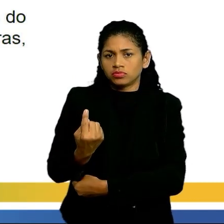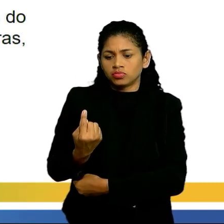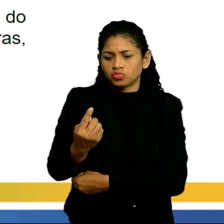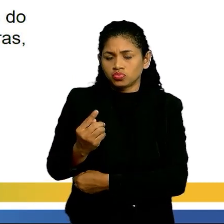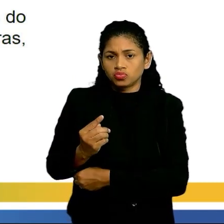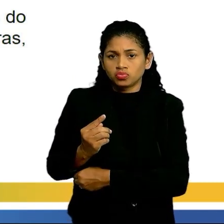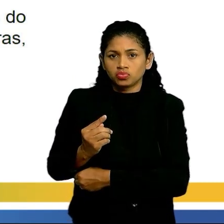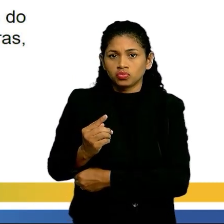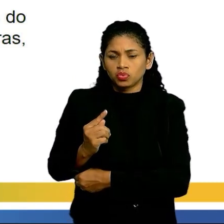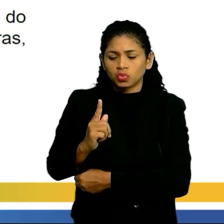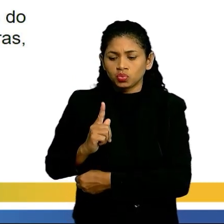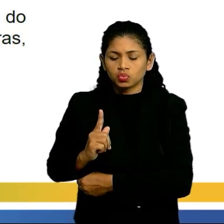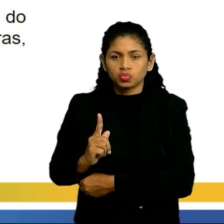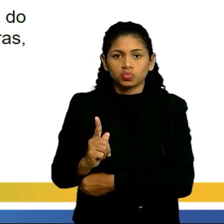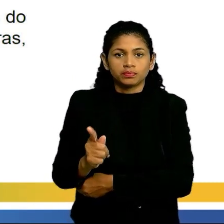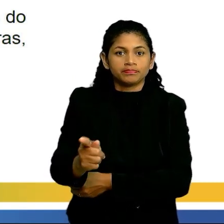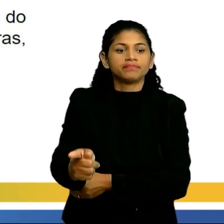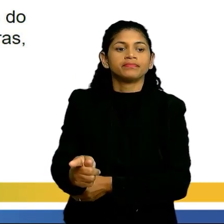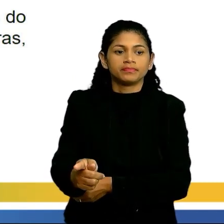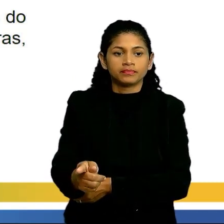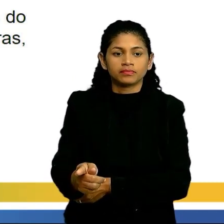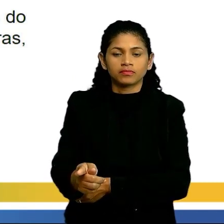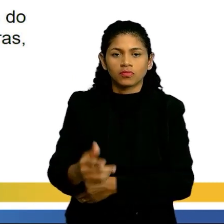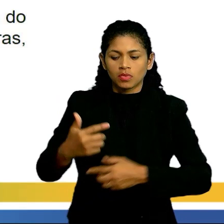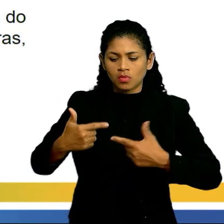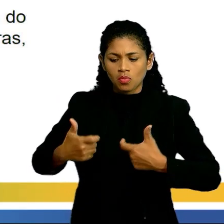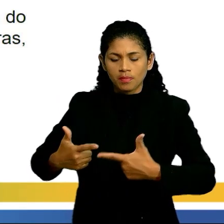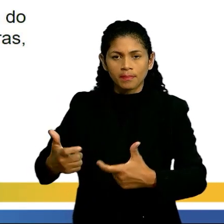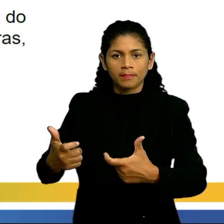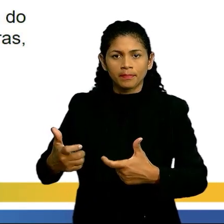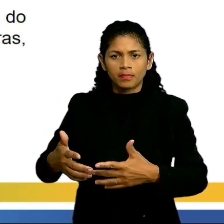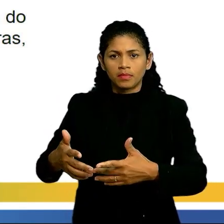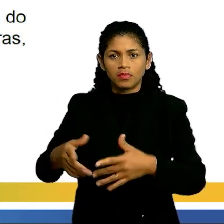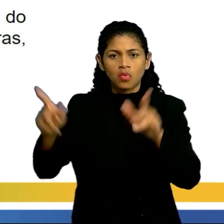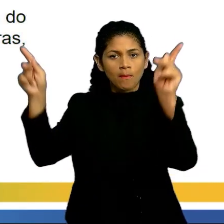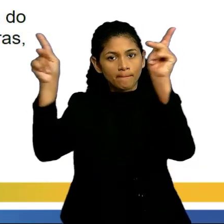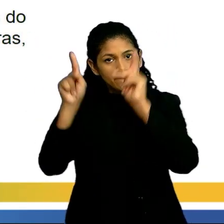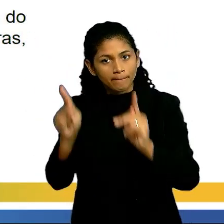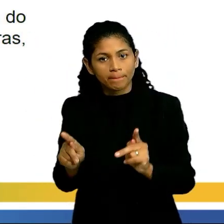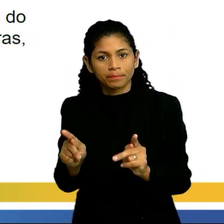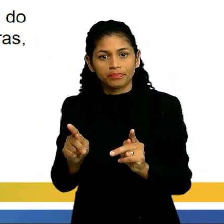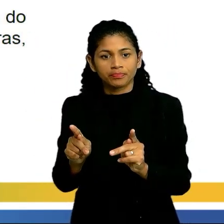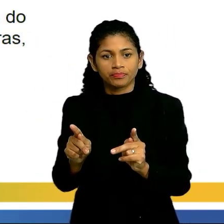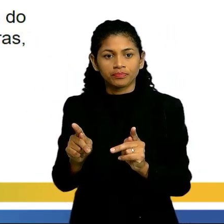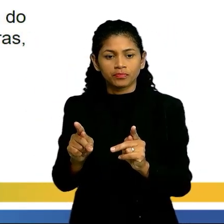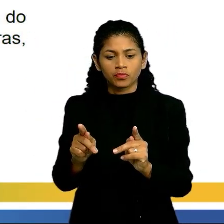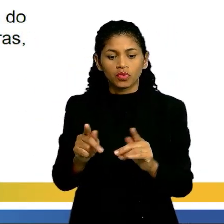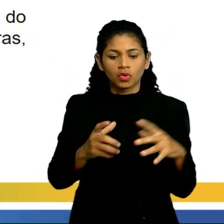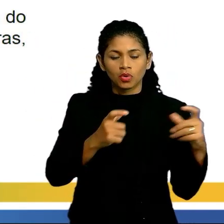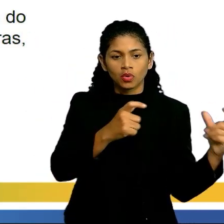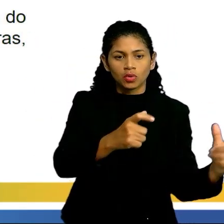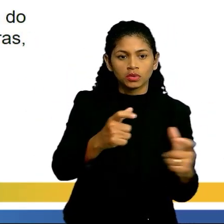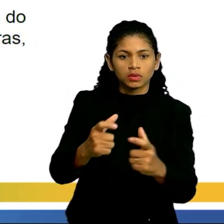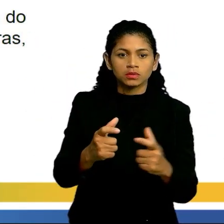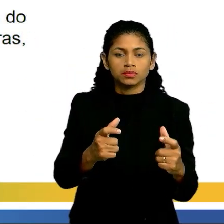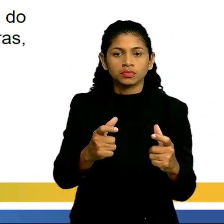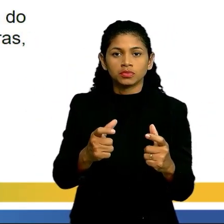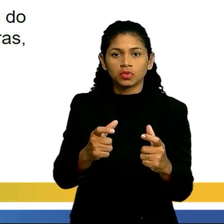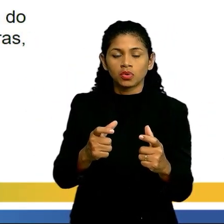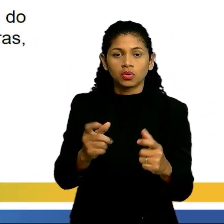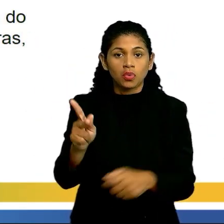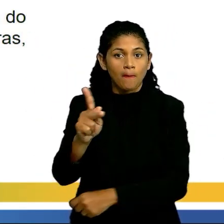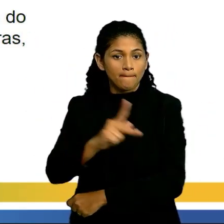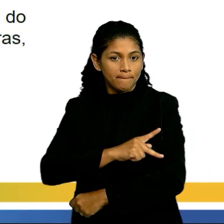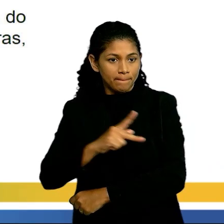sentido, uma guerra e uma paz, um rebanho e um pastor. Instrumento do